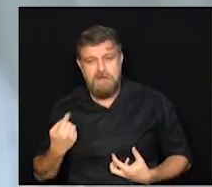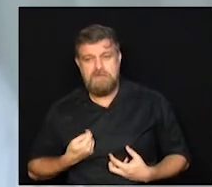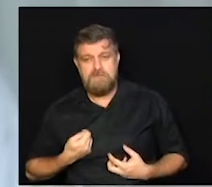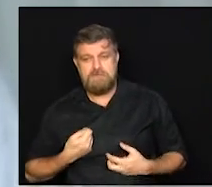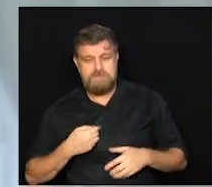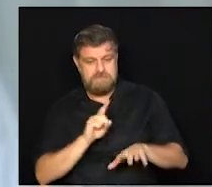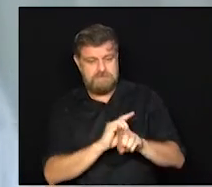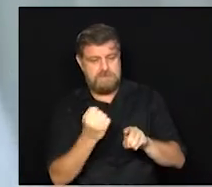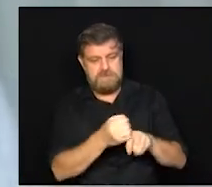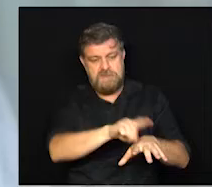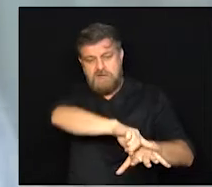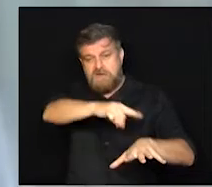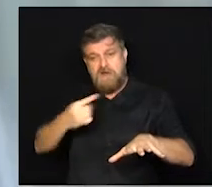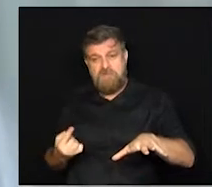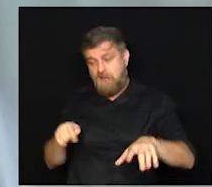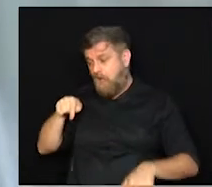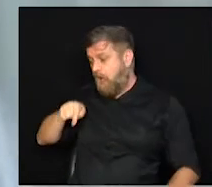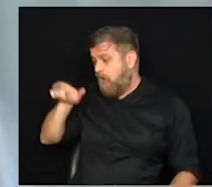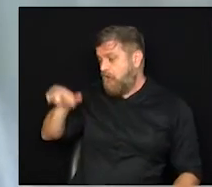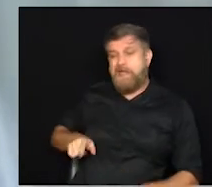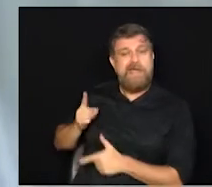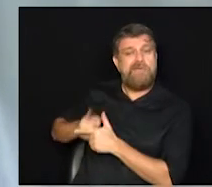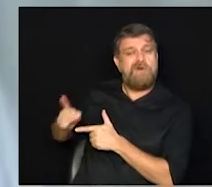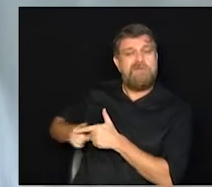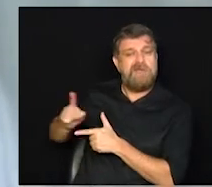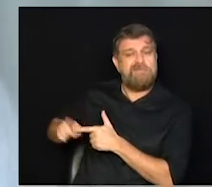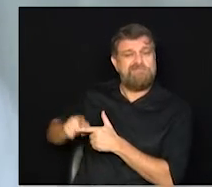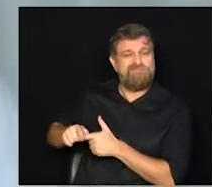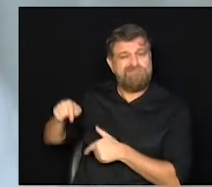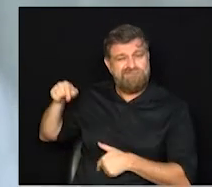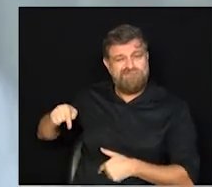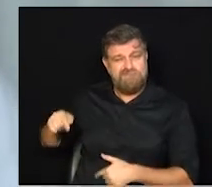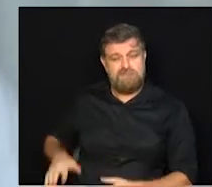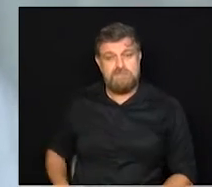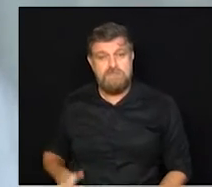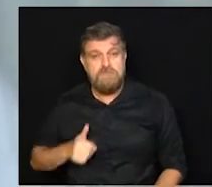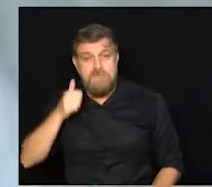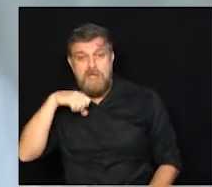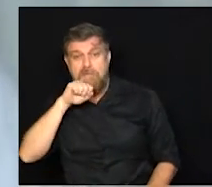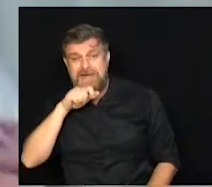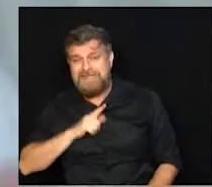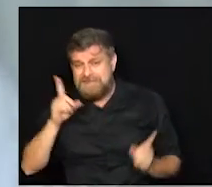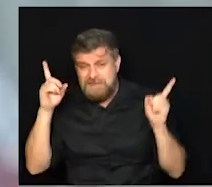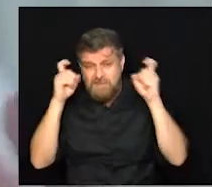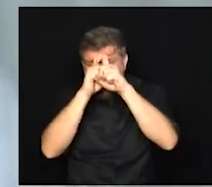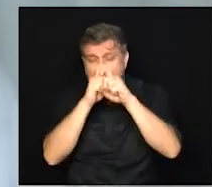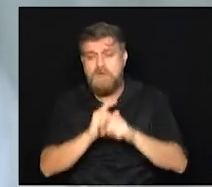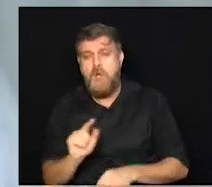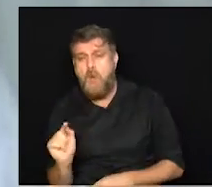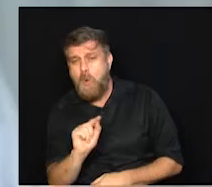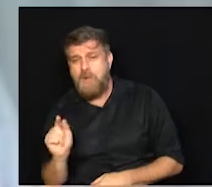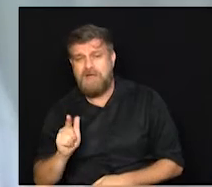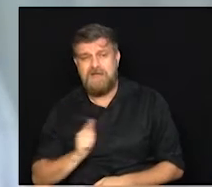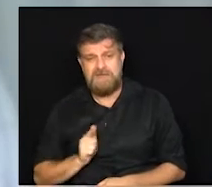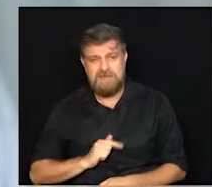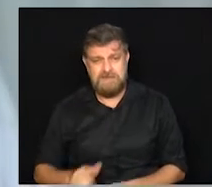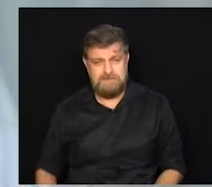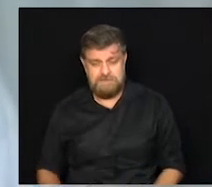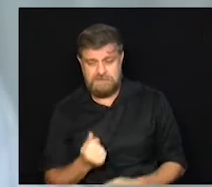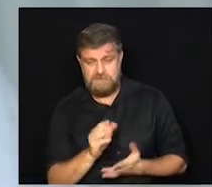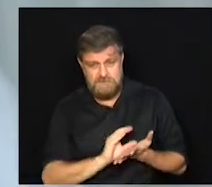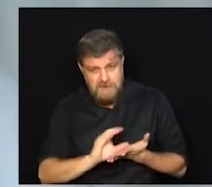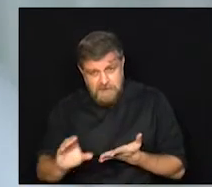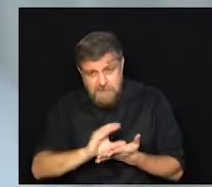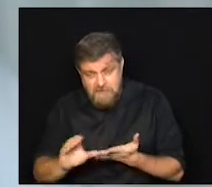pessoa da sociedade, dizendo que ela é um problema. Né? As mães têm uma dificuldade muito grande quanto ao LOAS, o PCD, que